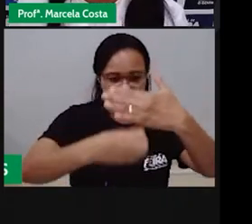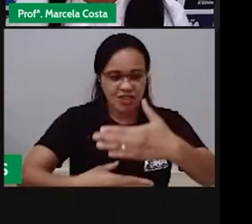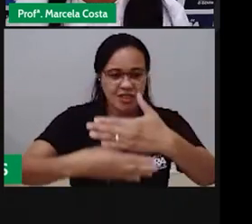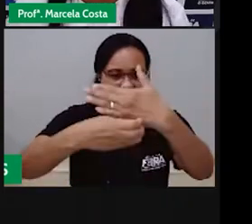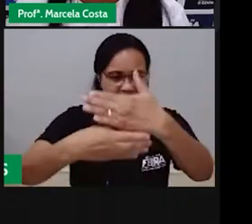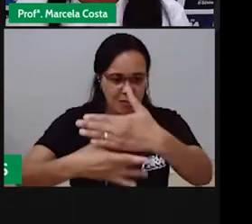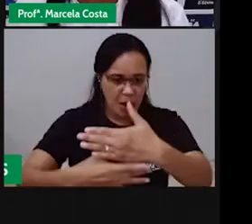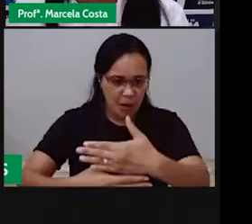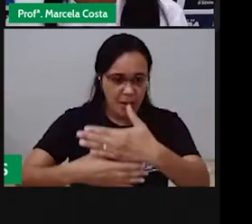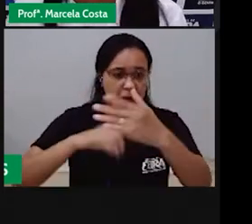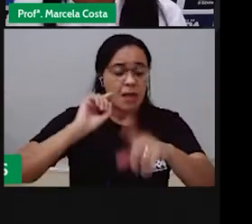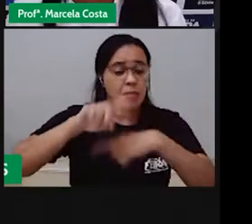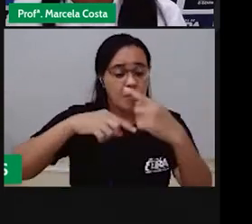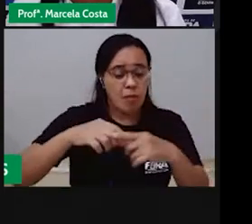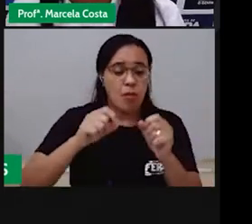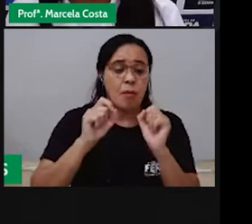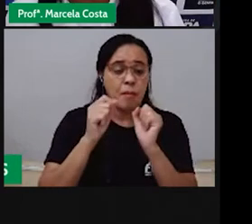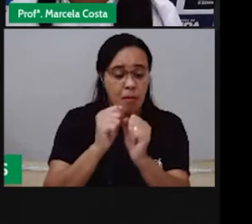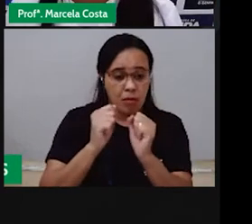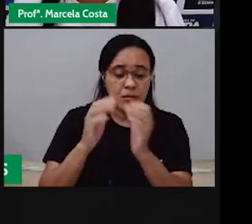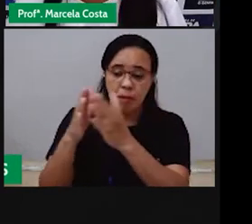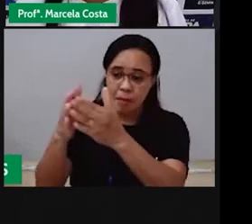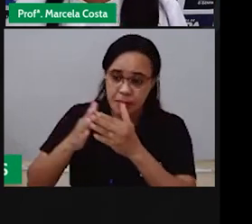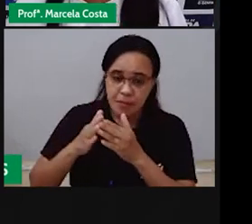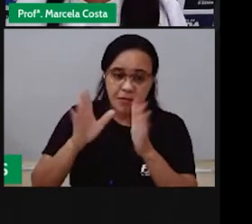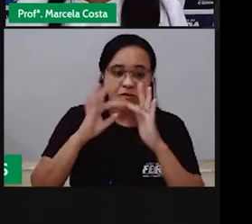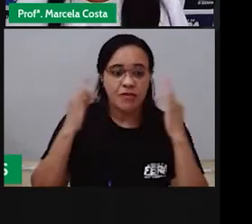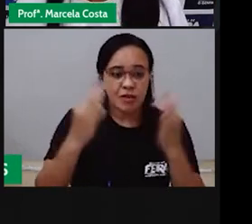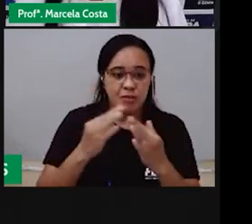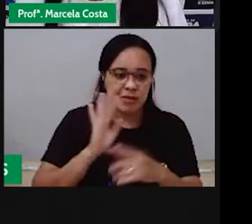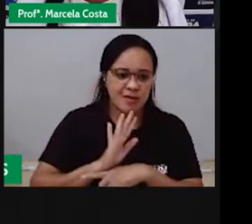aí para algum familiar te auxiliar nesse momento.